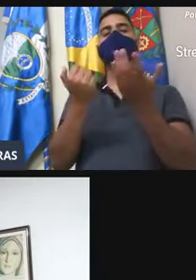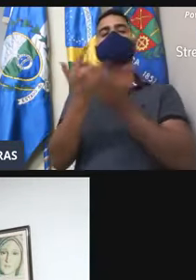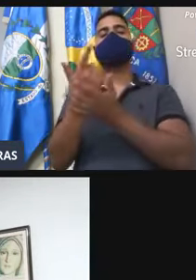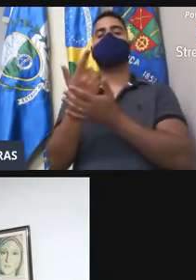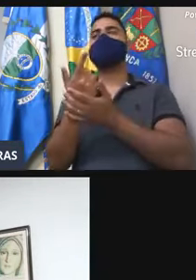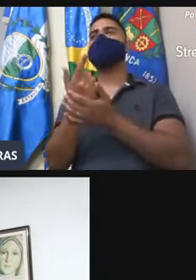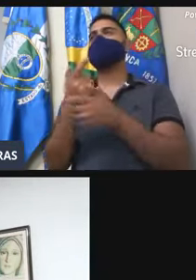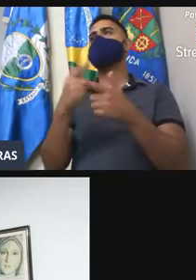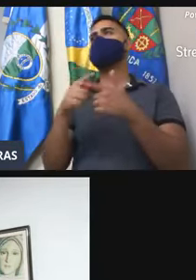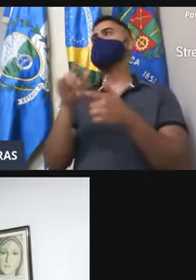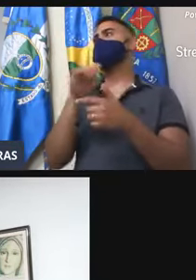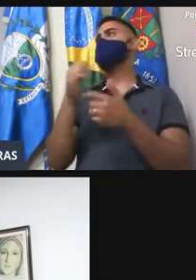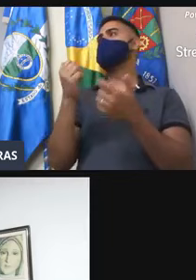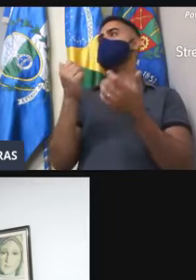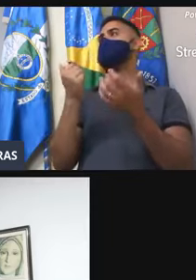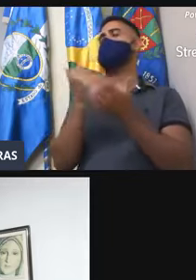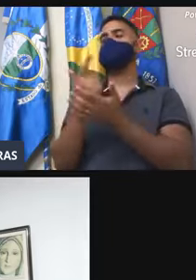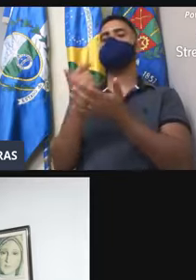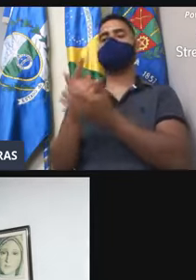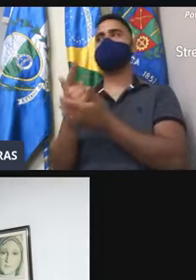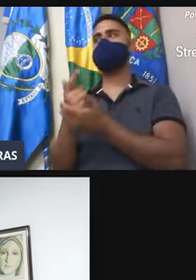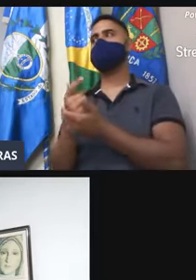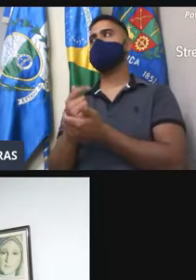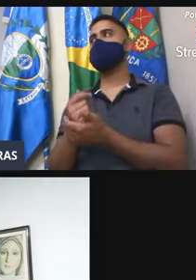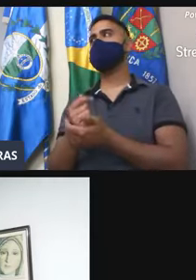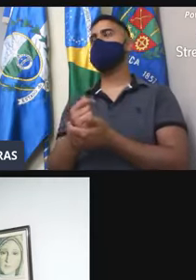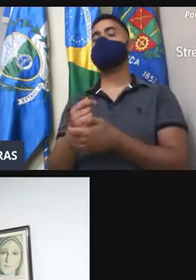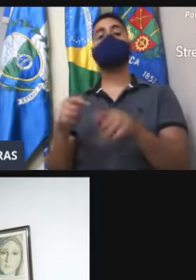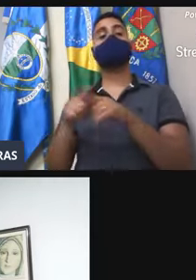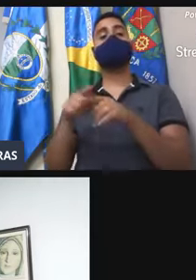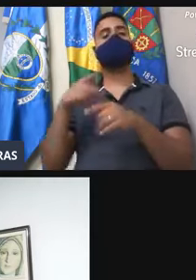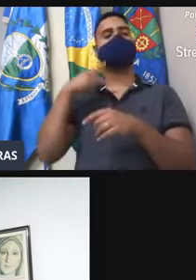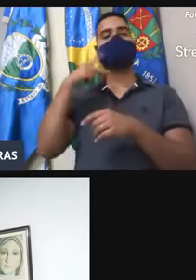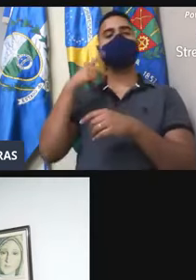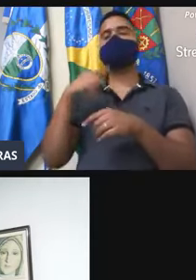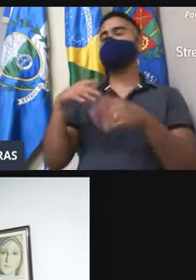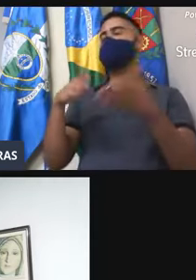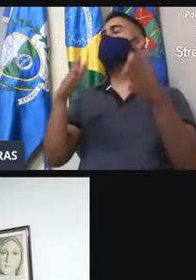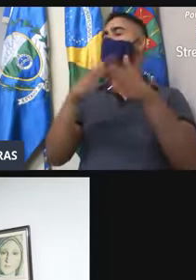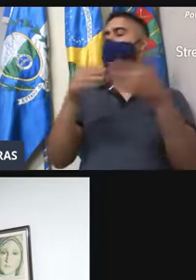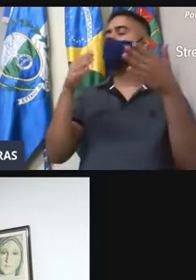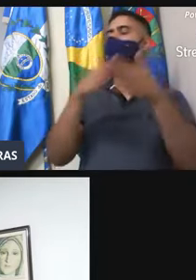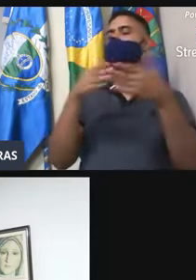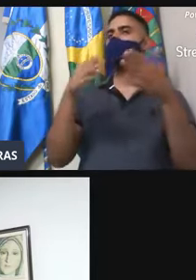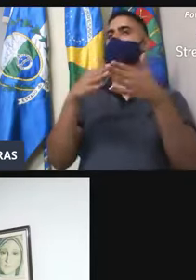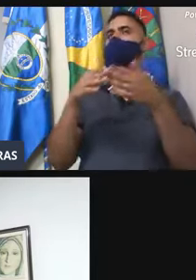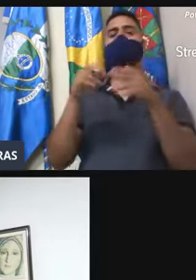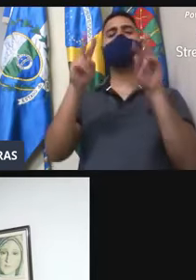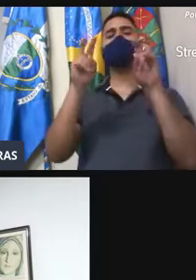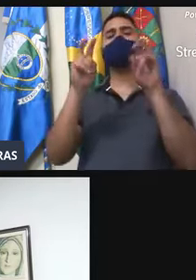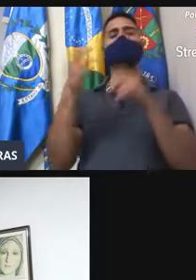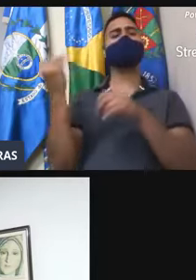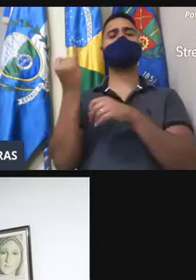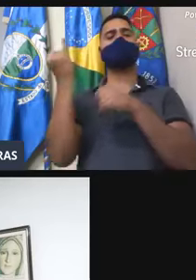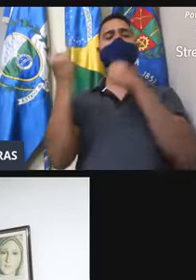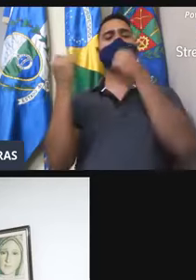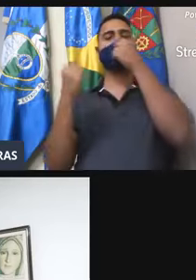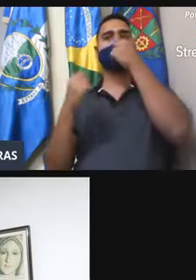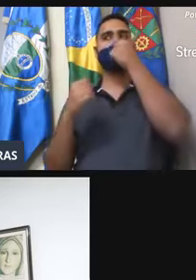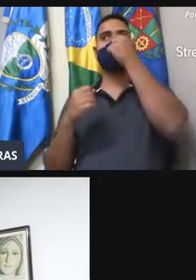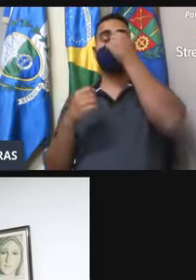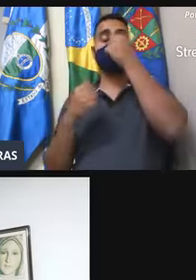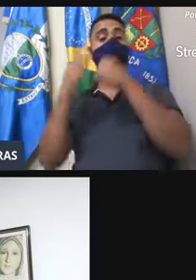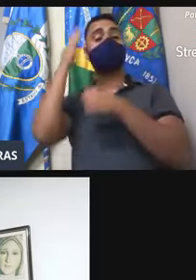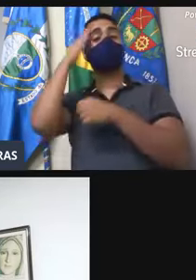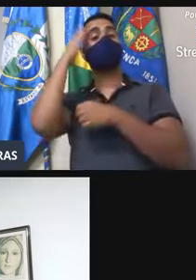até porque se tivesse que comprar, esse vereador aqui não ia estar aborrecendo Vossa Excelência nessa questão tão importante. Então,